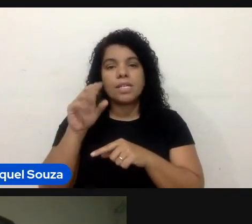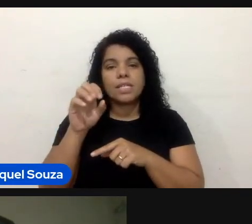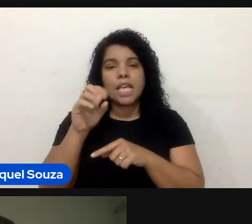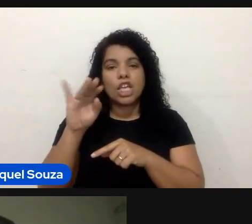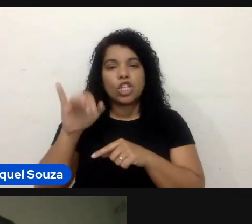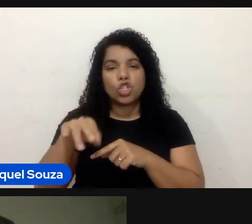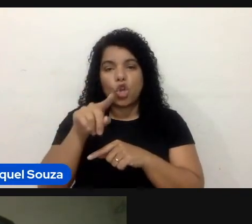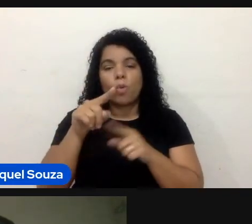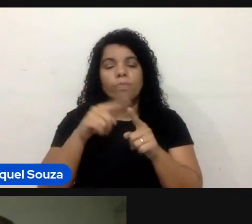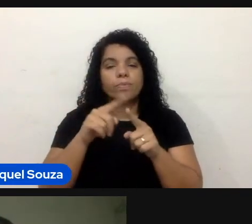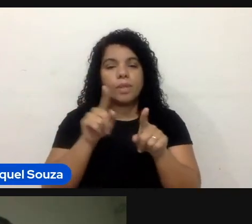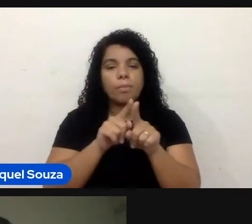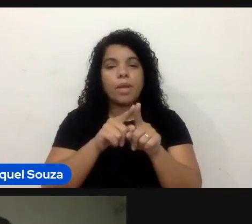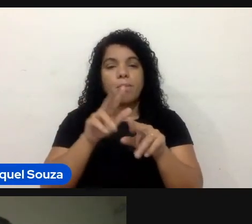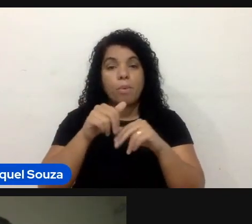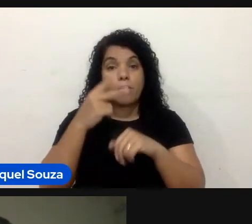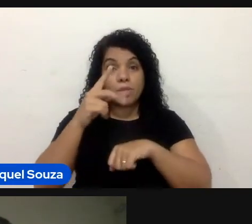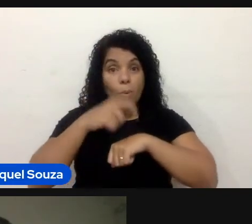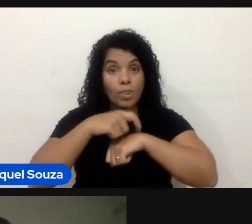tempo.